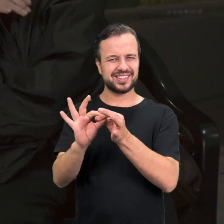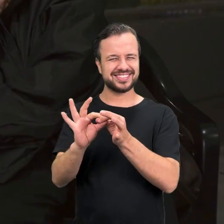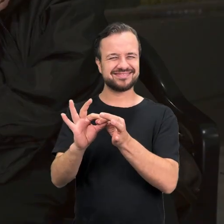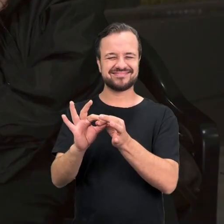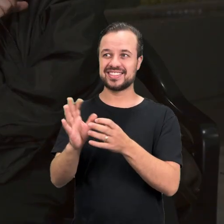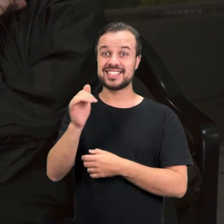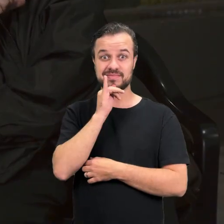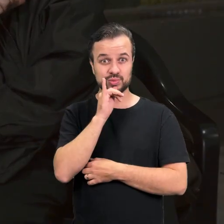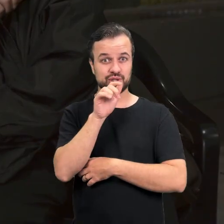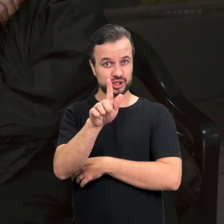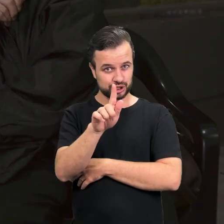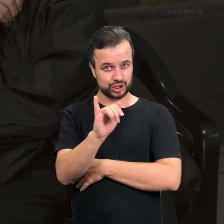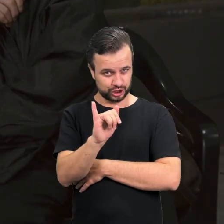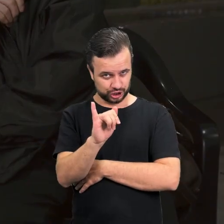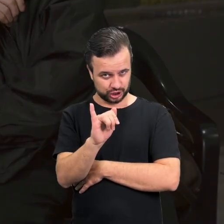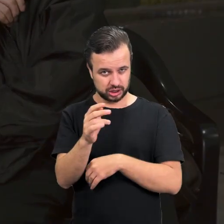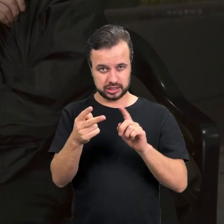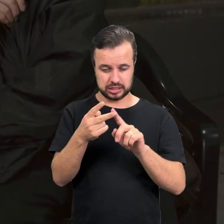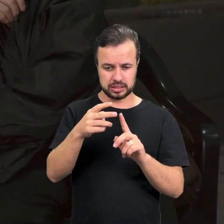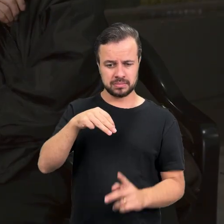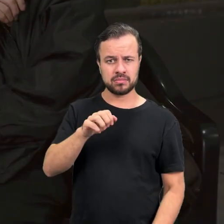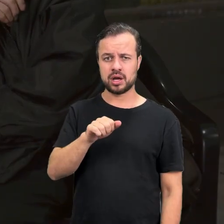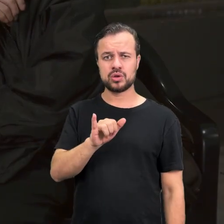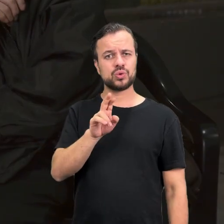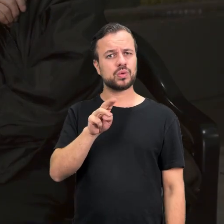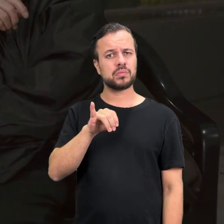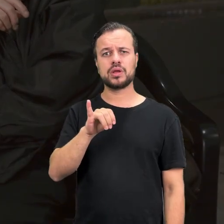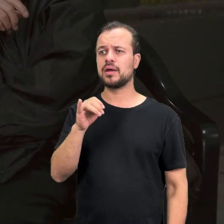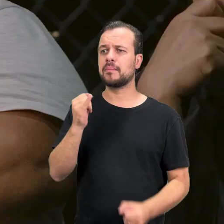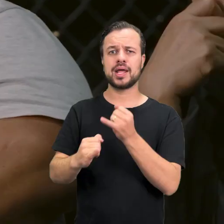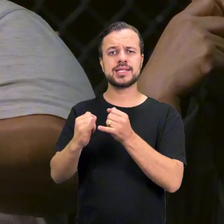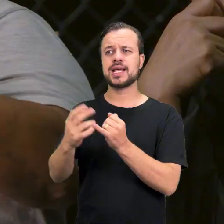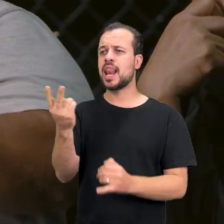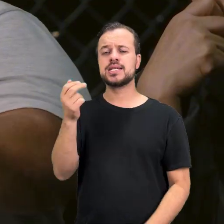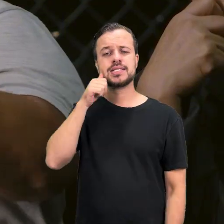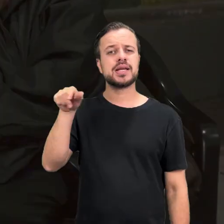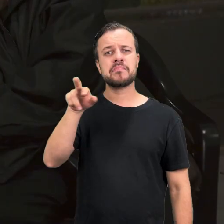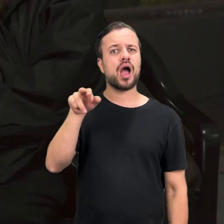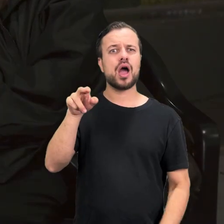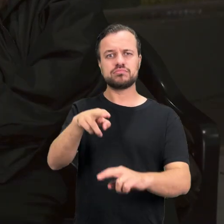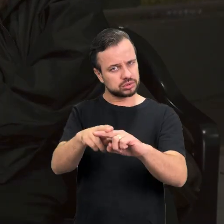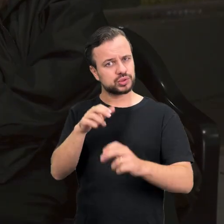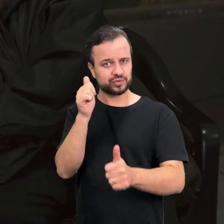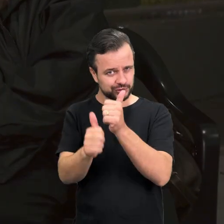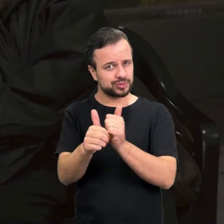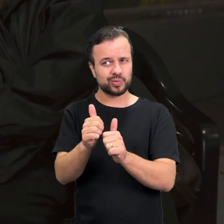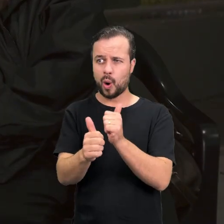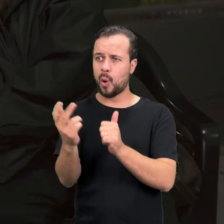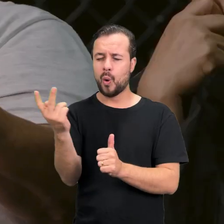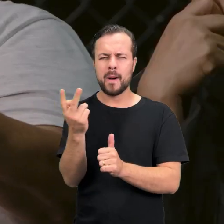a Gisele e a Mayumi, são como se fossem irmãs, as duas. Pelo futebol, joga